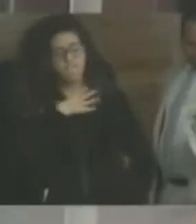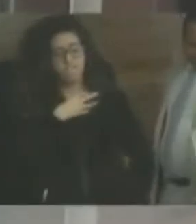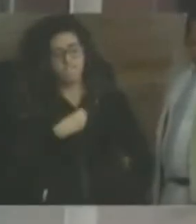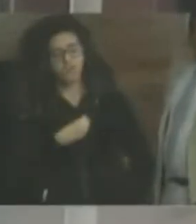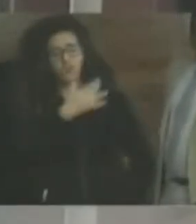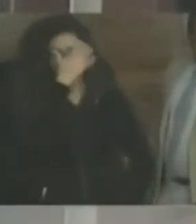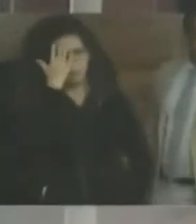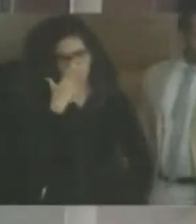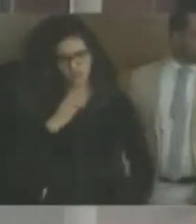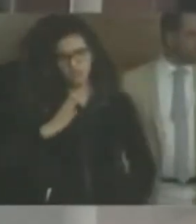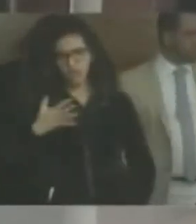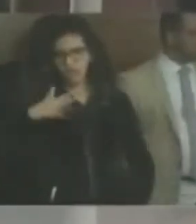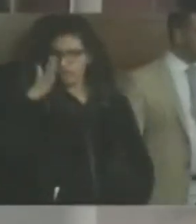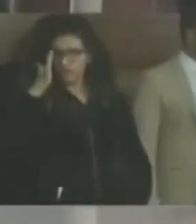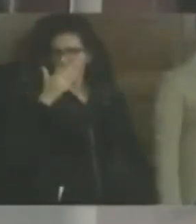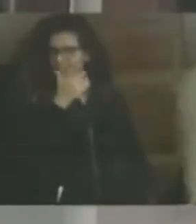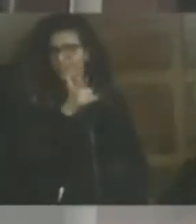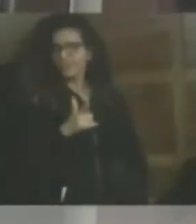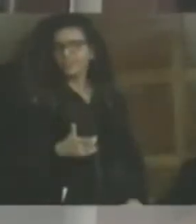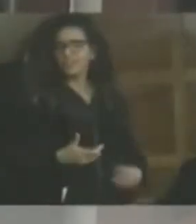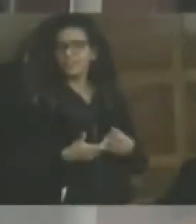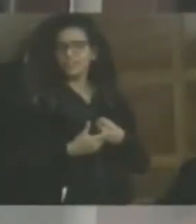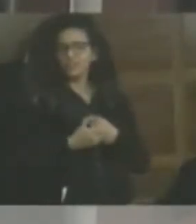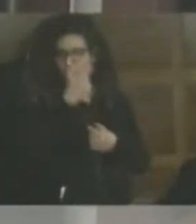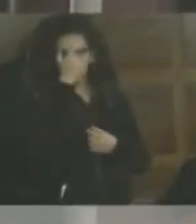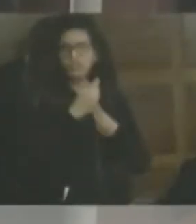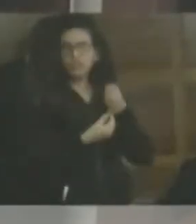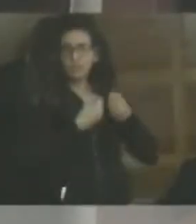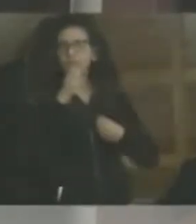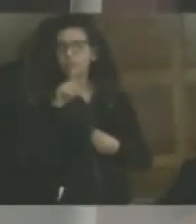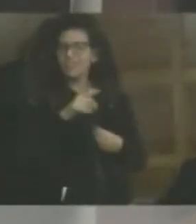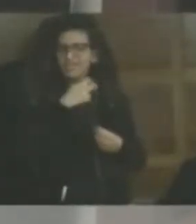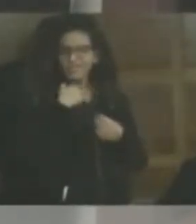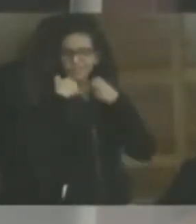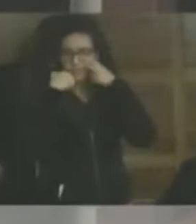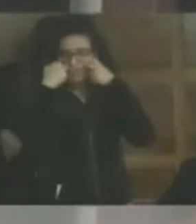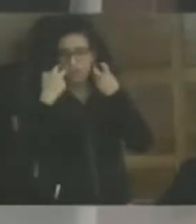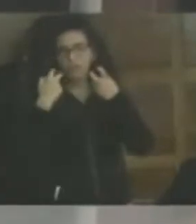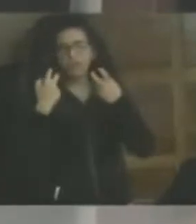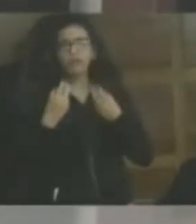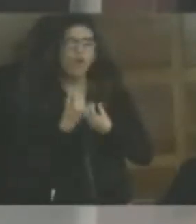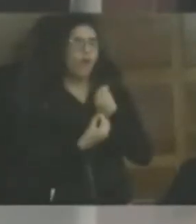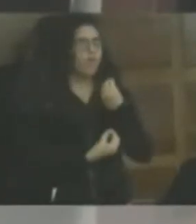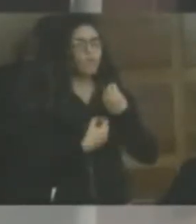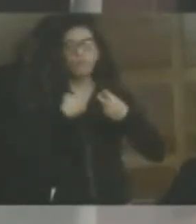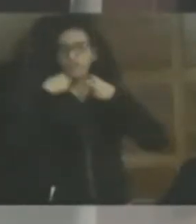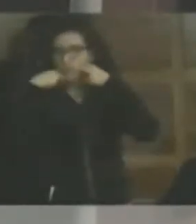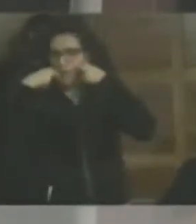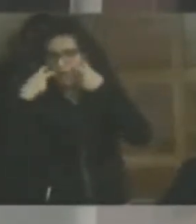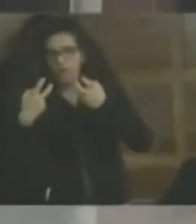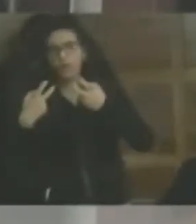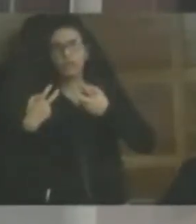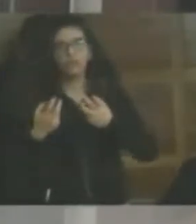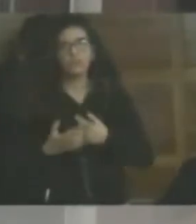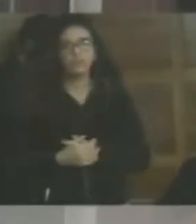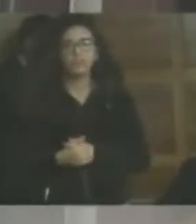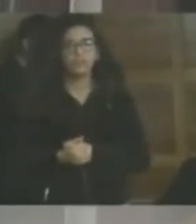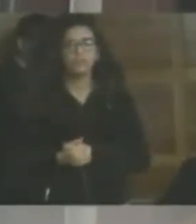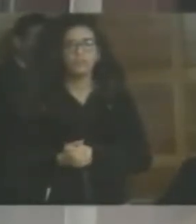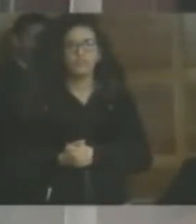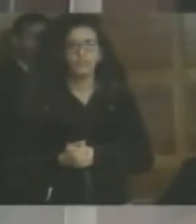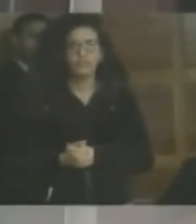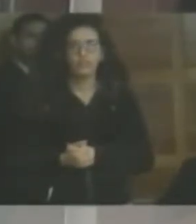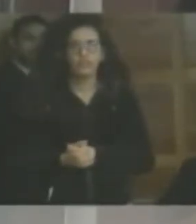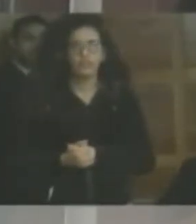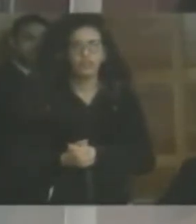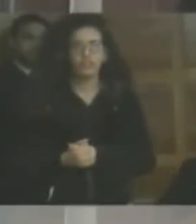não estaria nessa situação que está. É uma vergonha! Uma vergonha! Olha, gente, eu vou